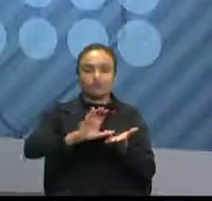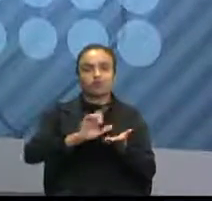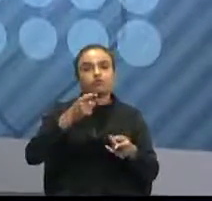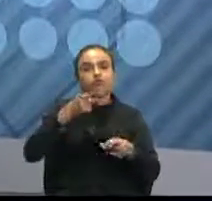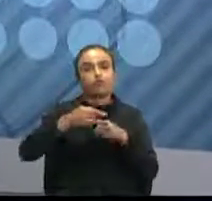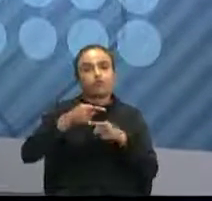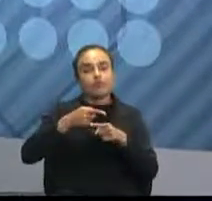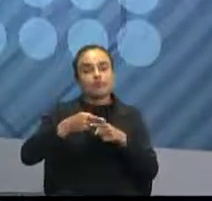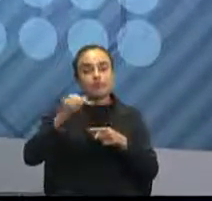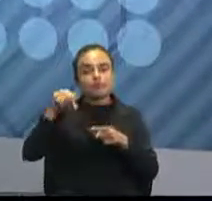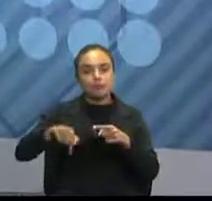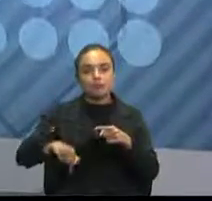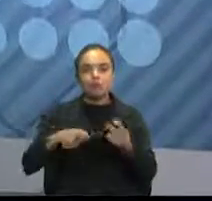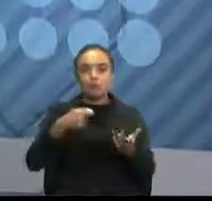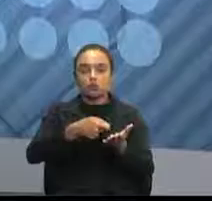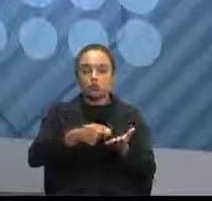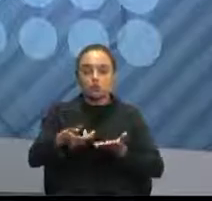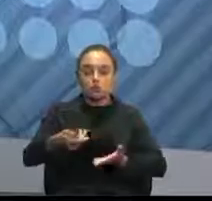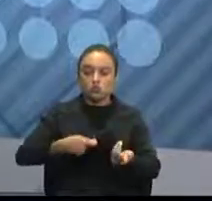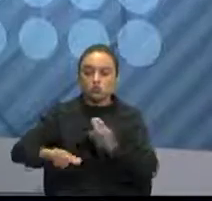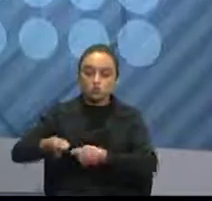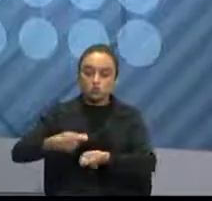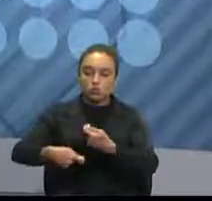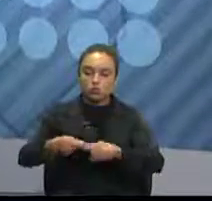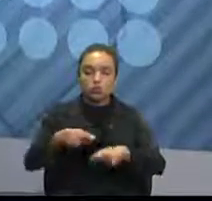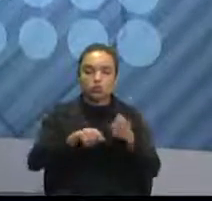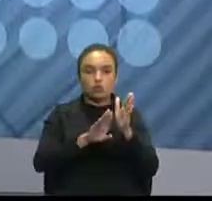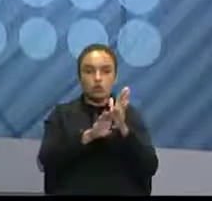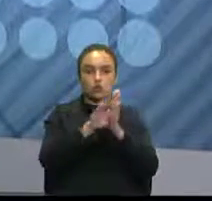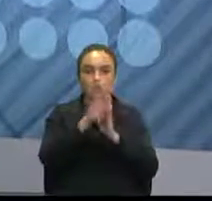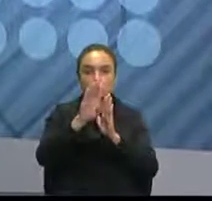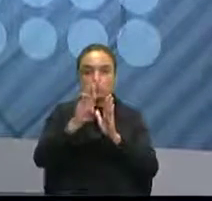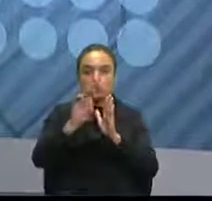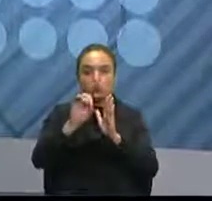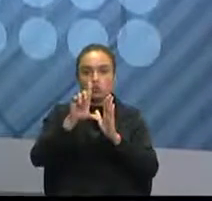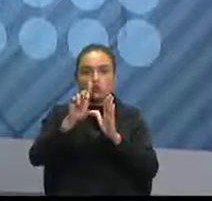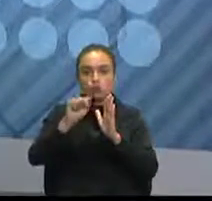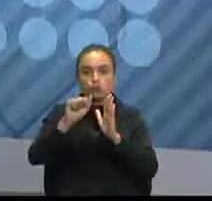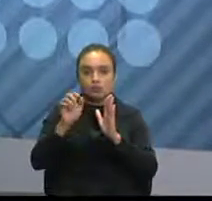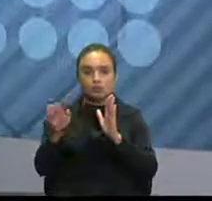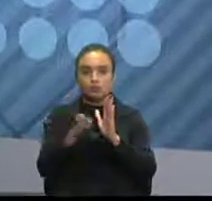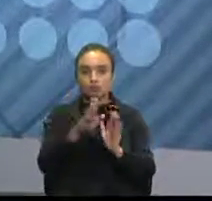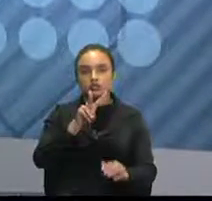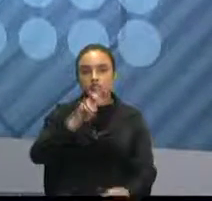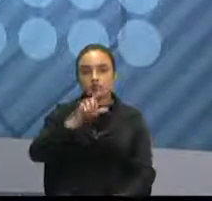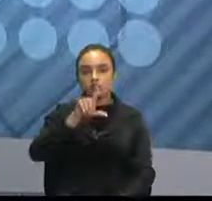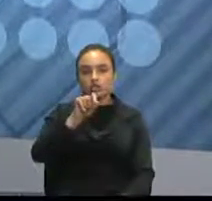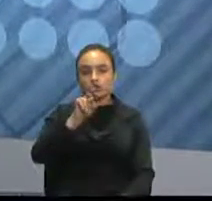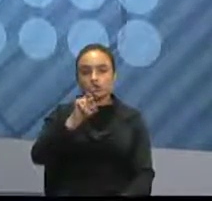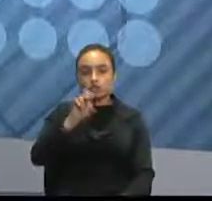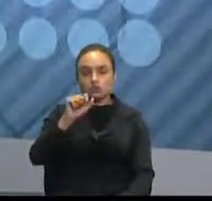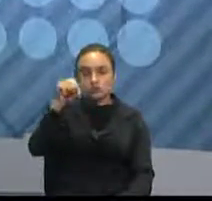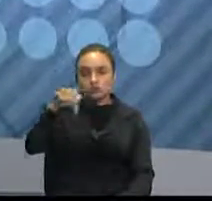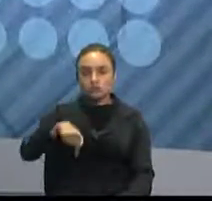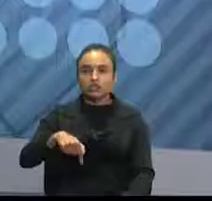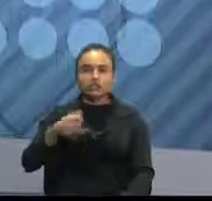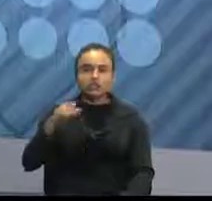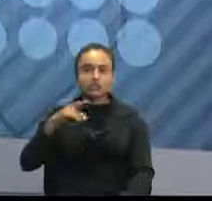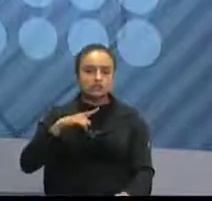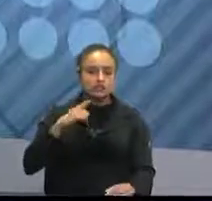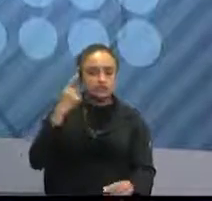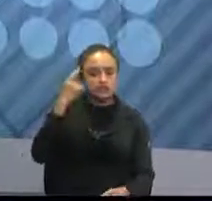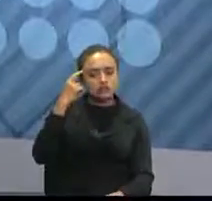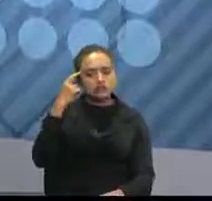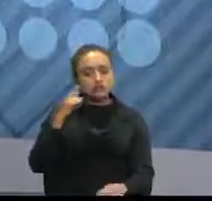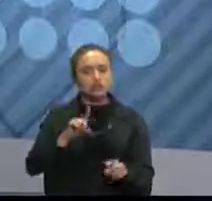parte dos negócios efetuados em bolsa de valores hoje são de investidores estrangeiros quando não está num cenário de incerteza como por